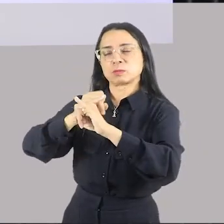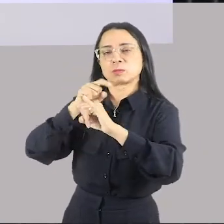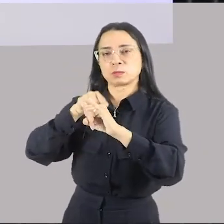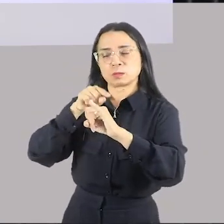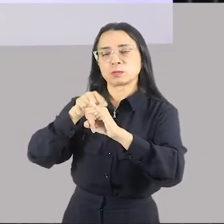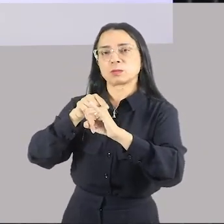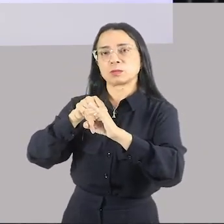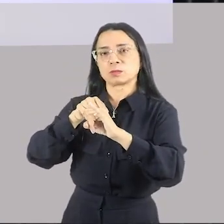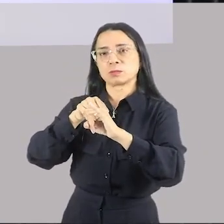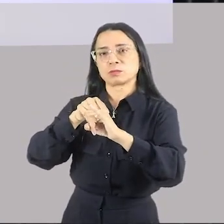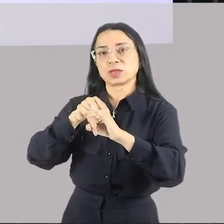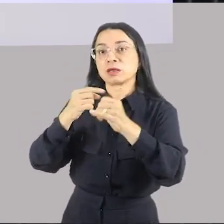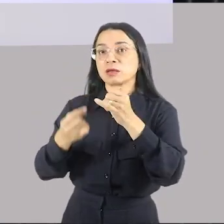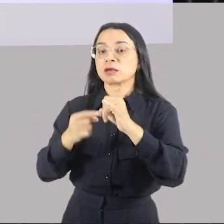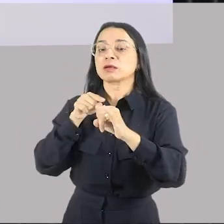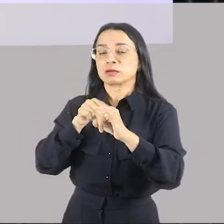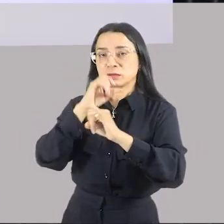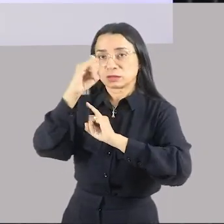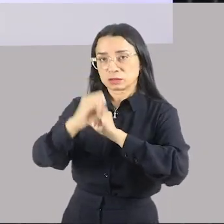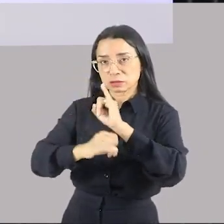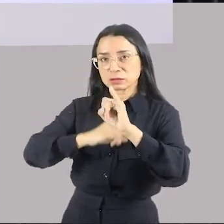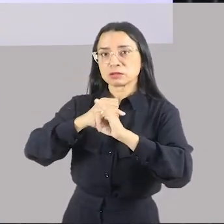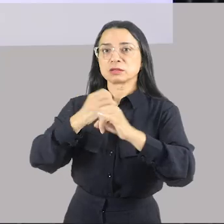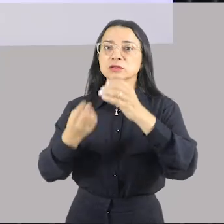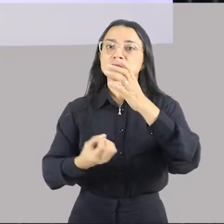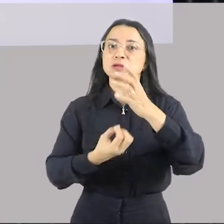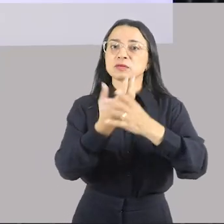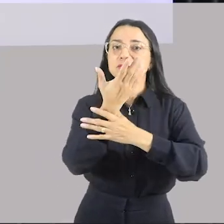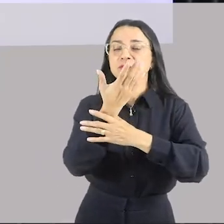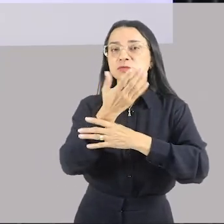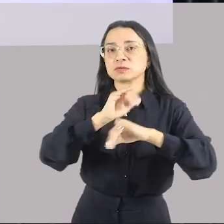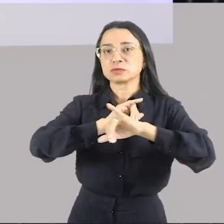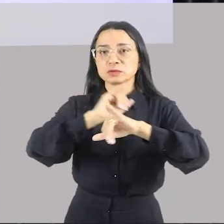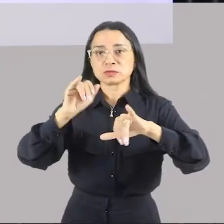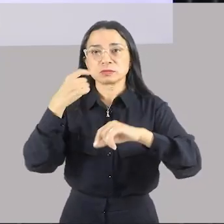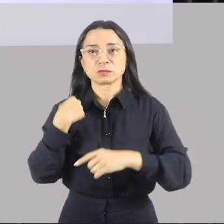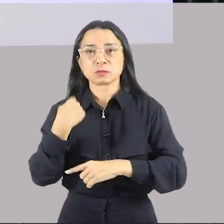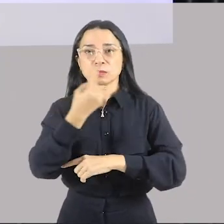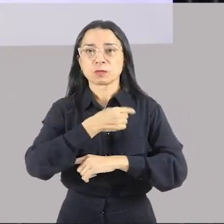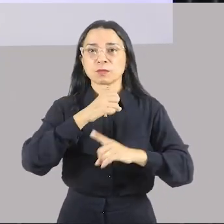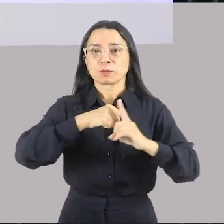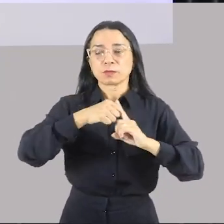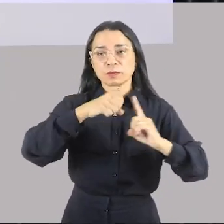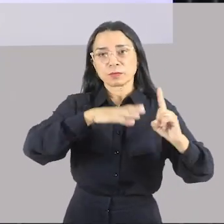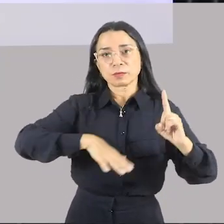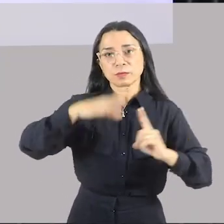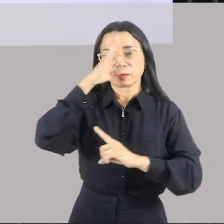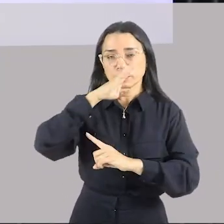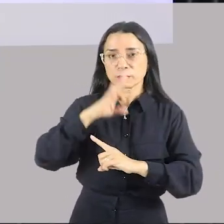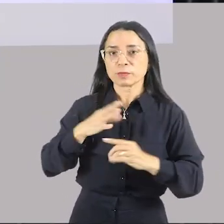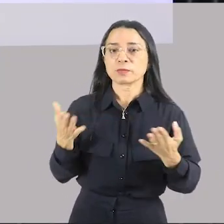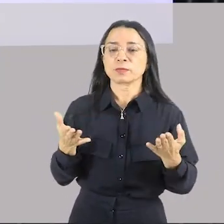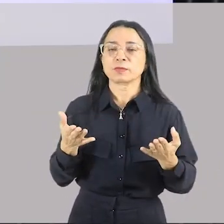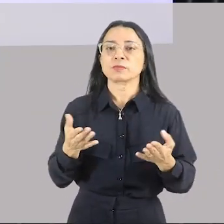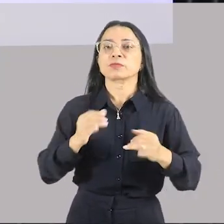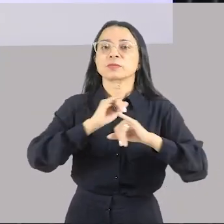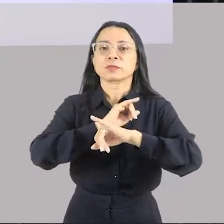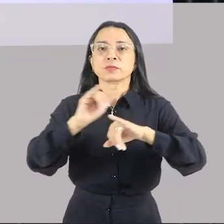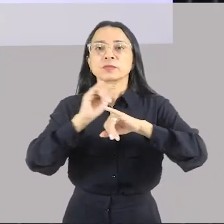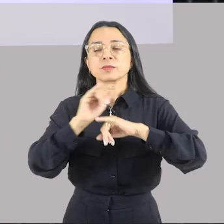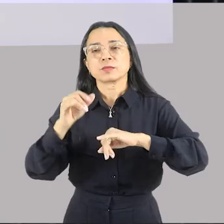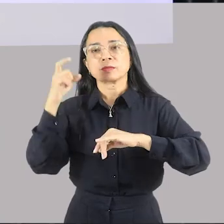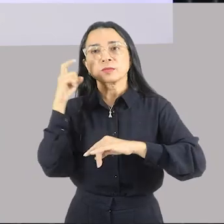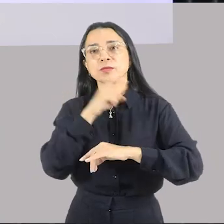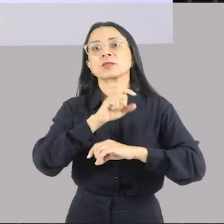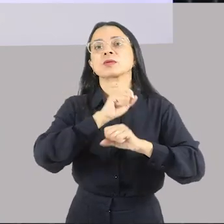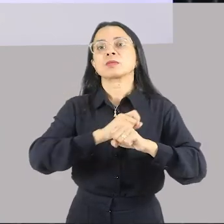internet é a grande fonte de informação, por exemplo, da nossa sociedade, né, dos brasileiros. E já que as informações falsas